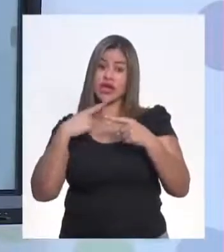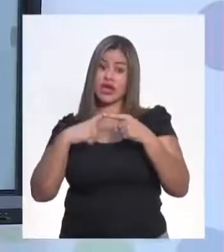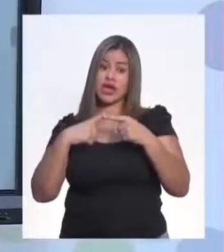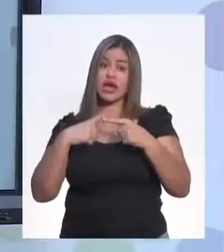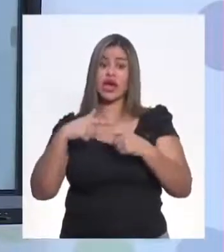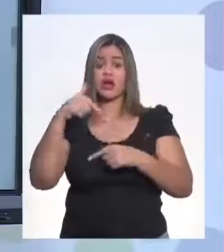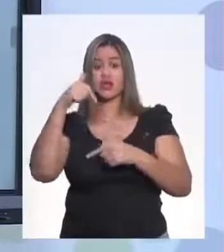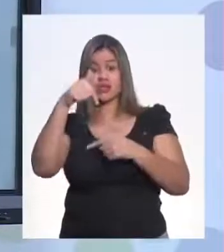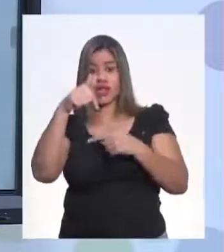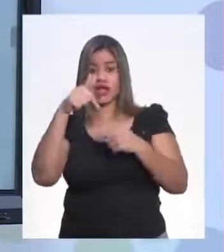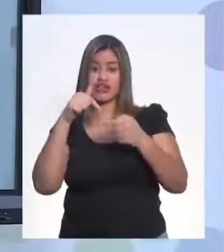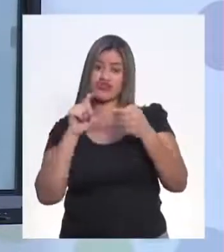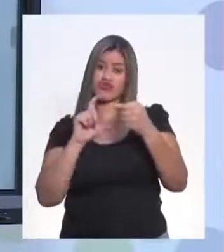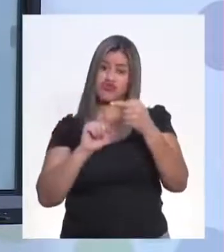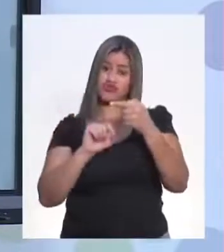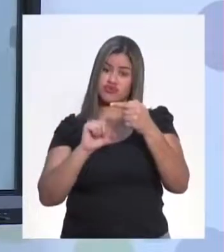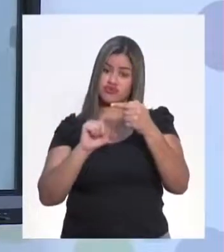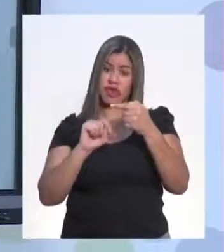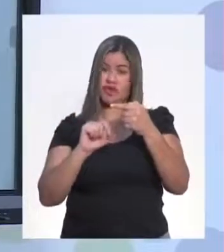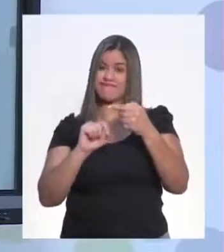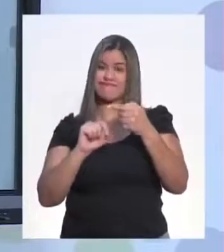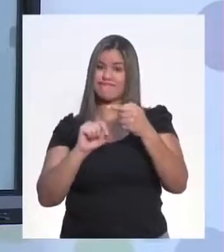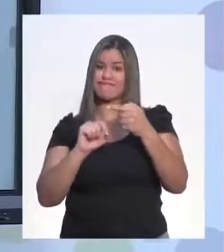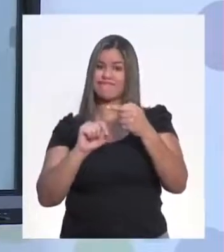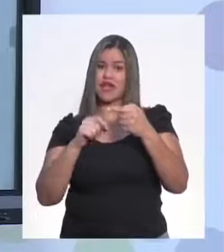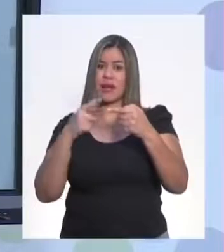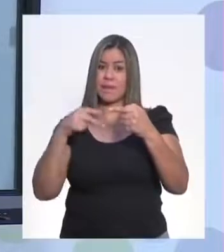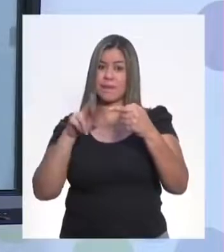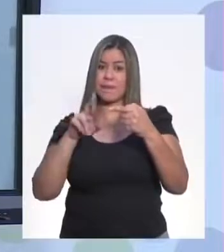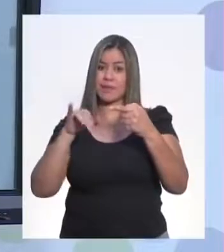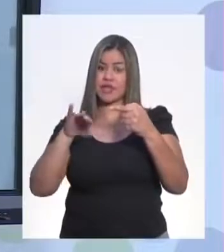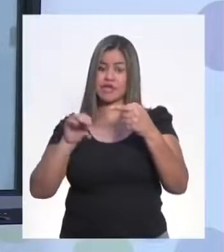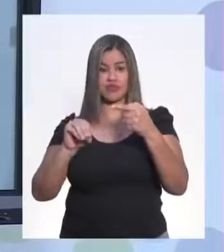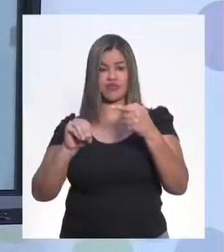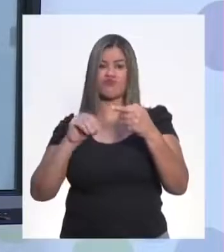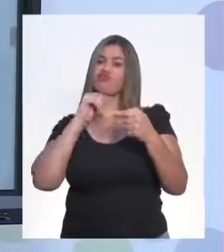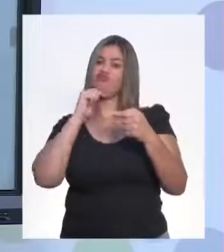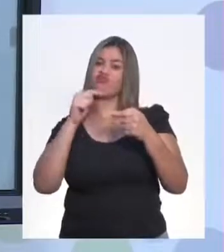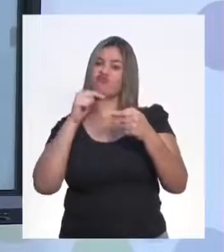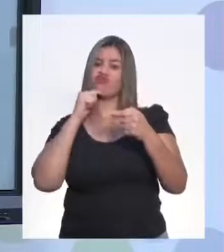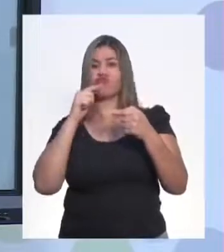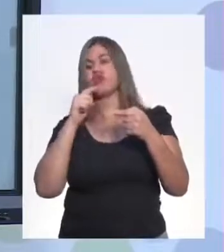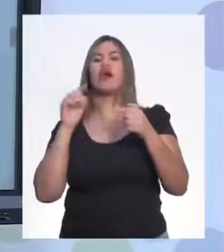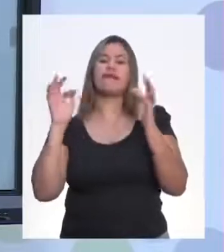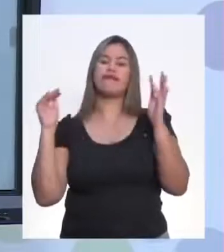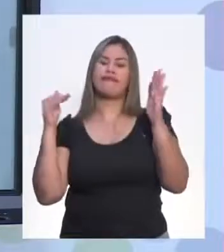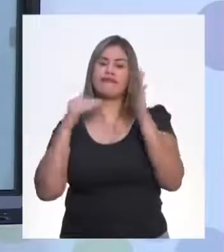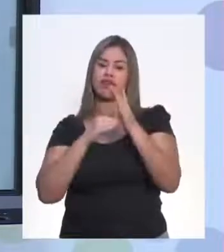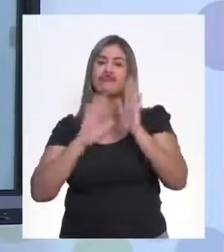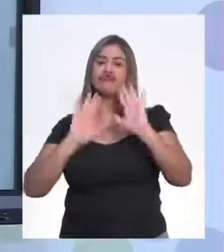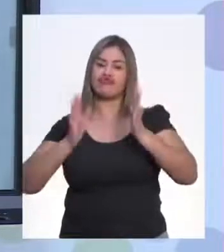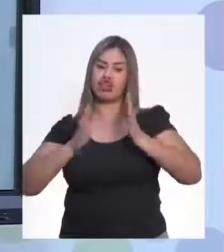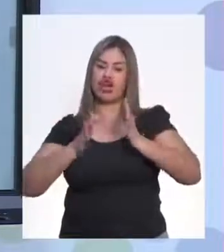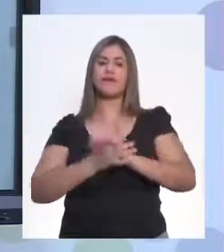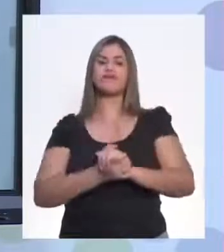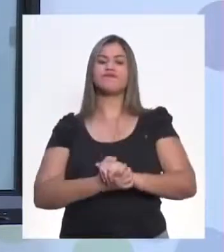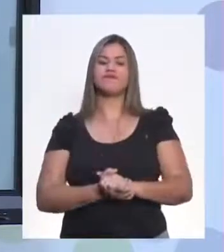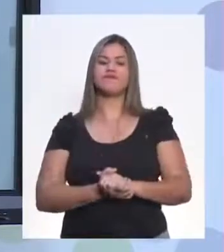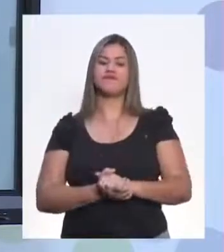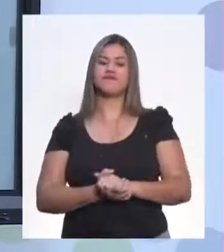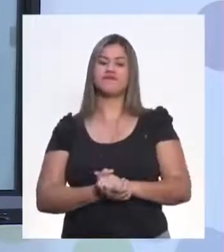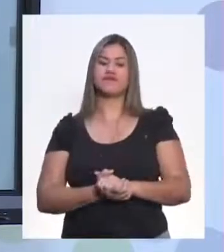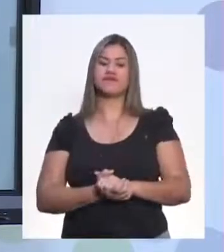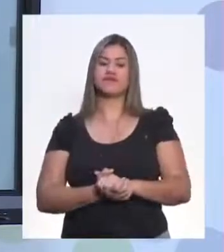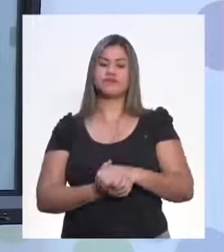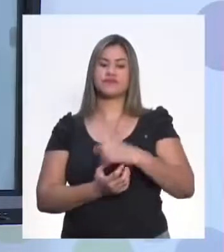o 7 e o 10 são primos entre si. Então, 7 décimos é a fração 7 décimos, ok? Muito bem.